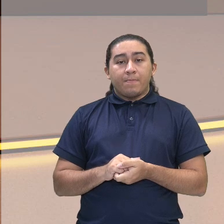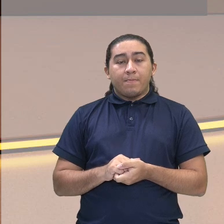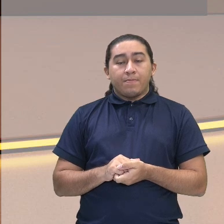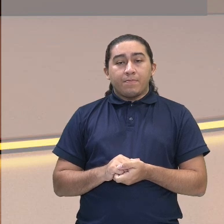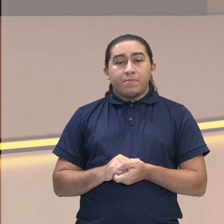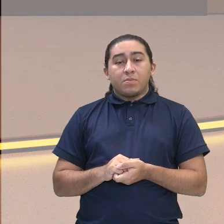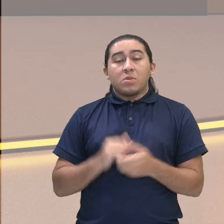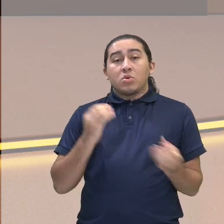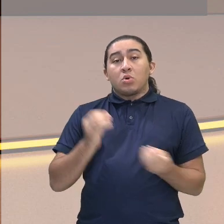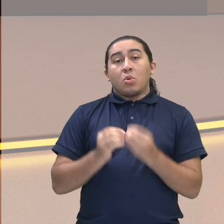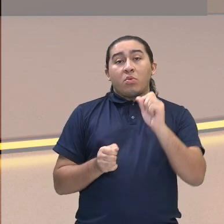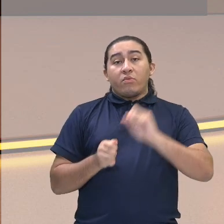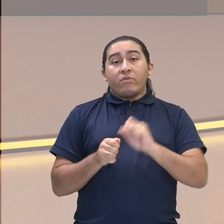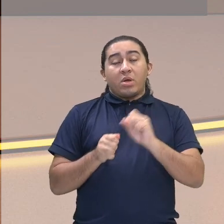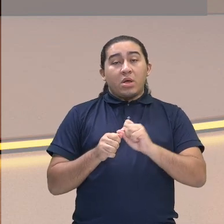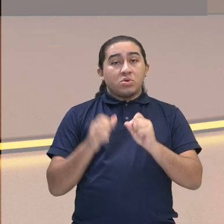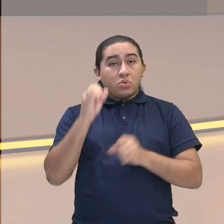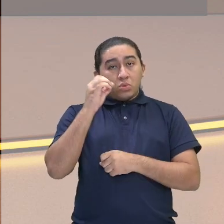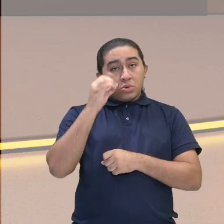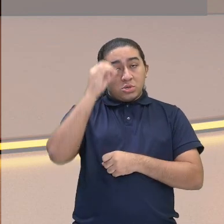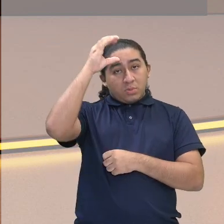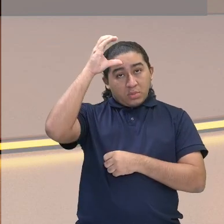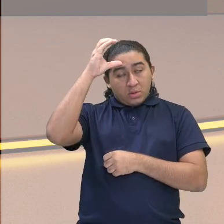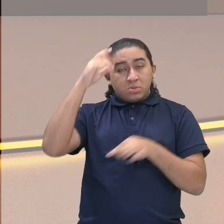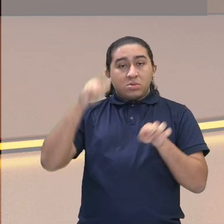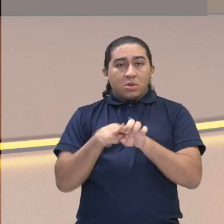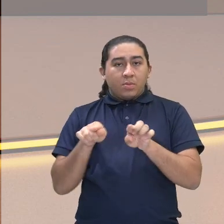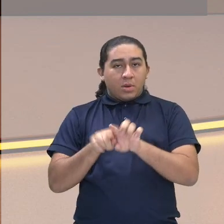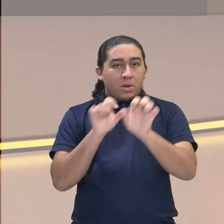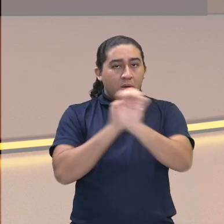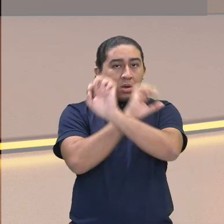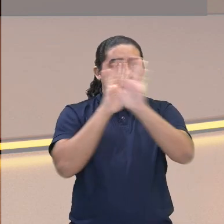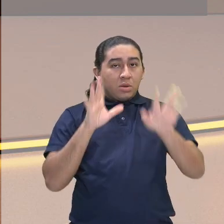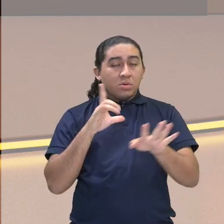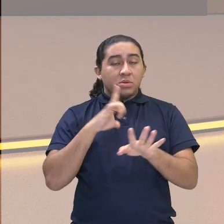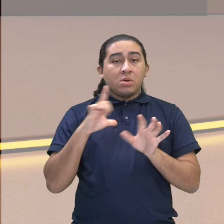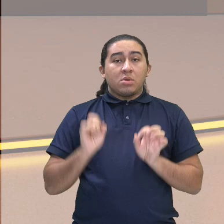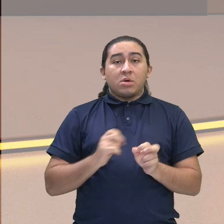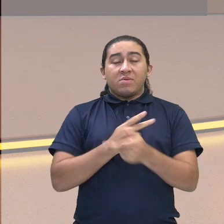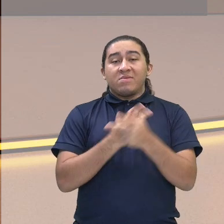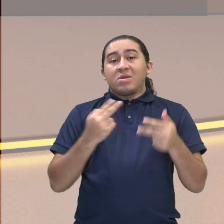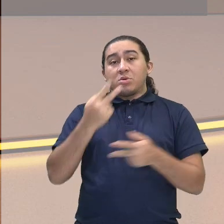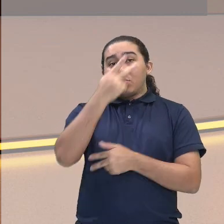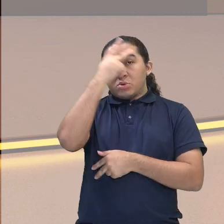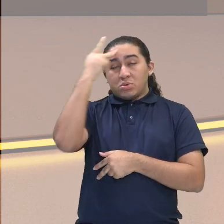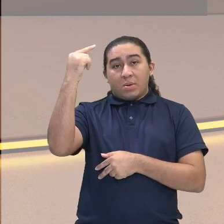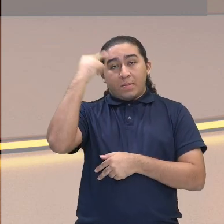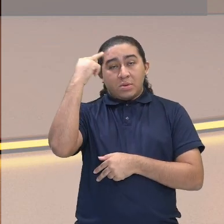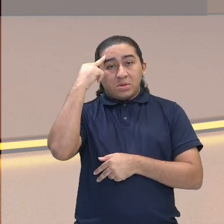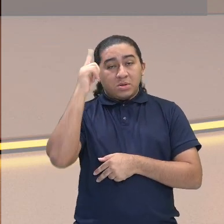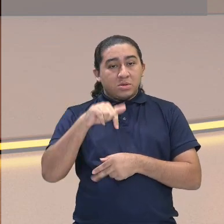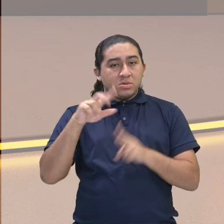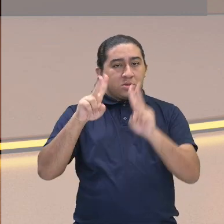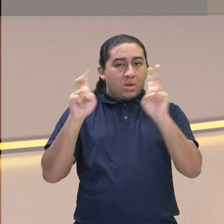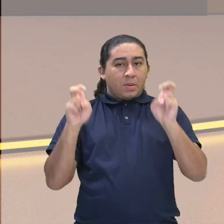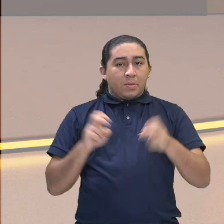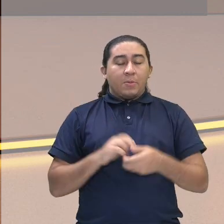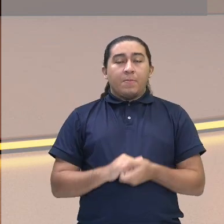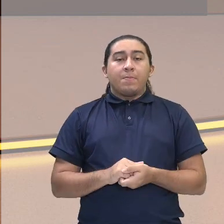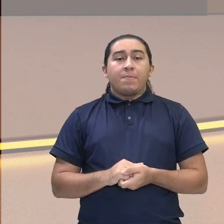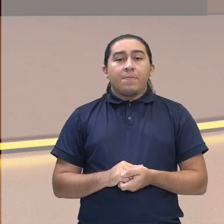de conhecimento efervescente e claro que vai ter muita gente pensando nessas questões, tá